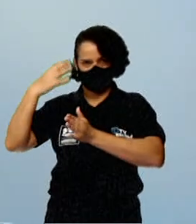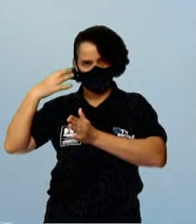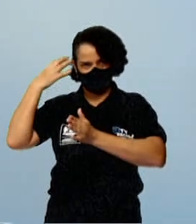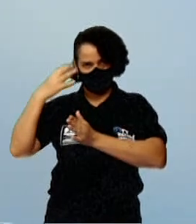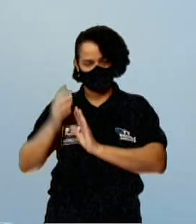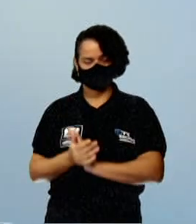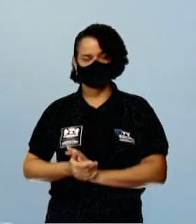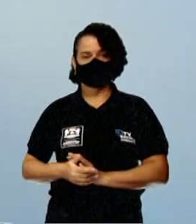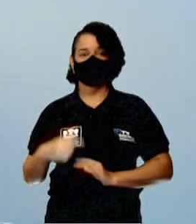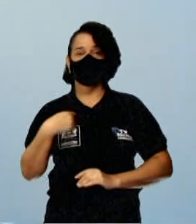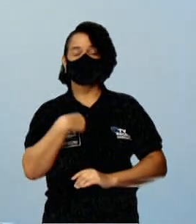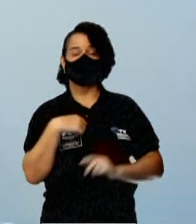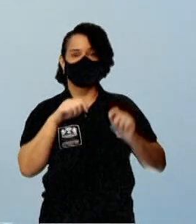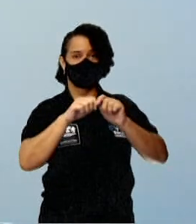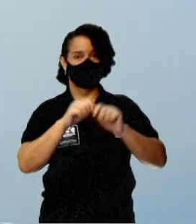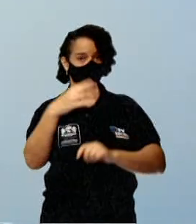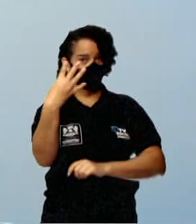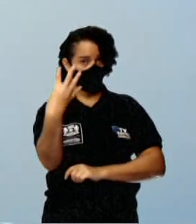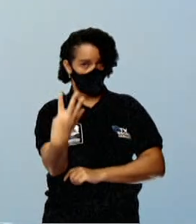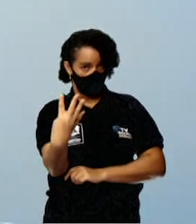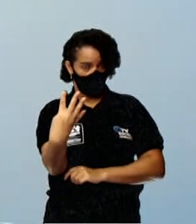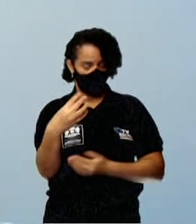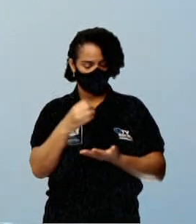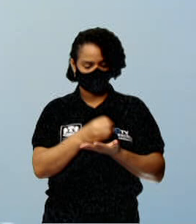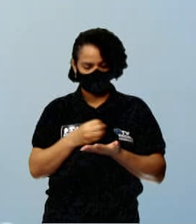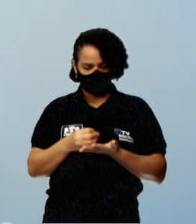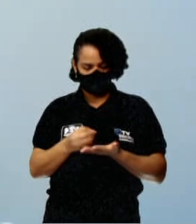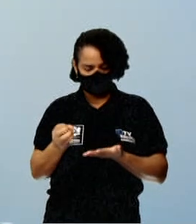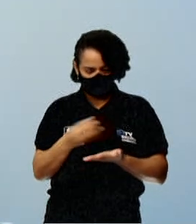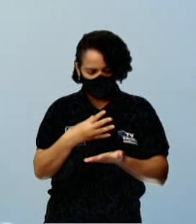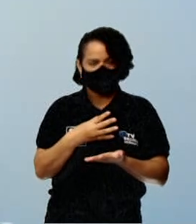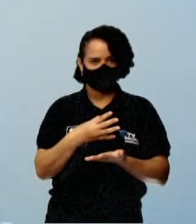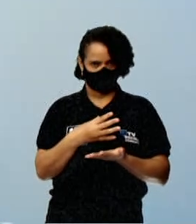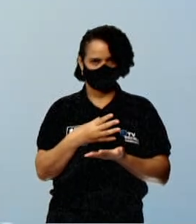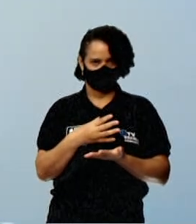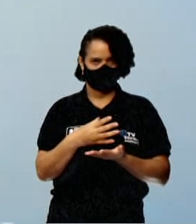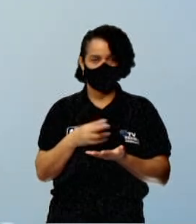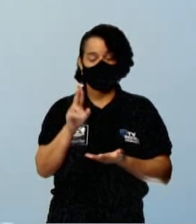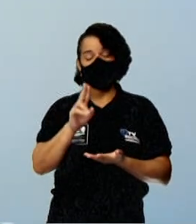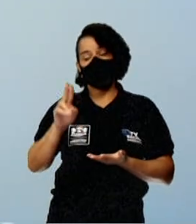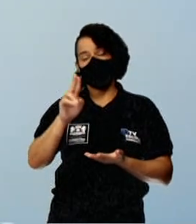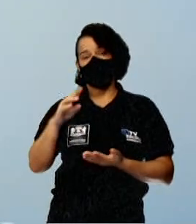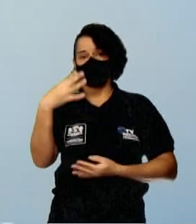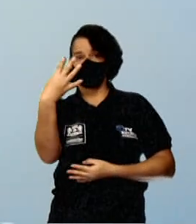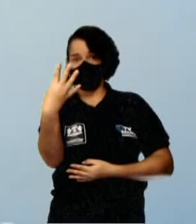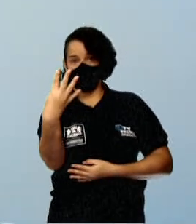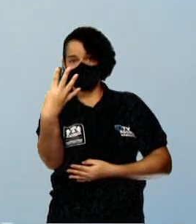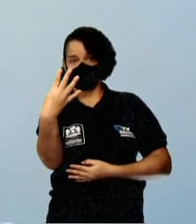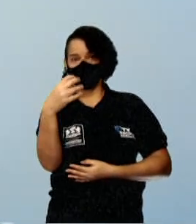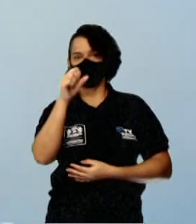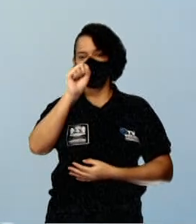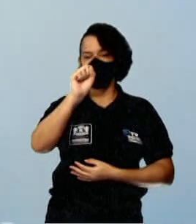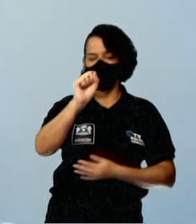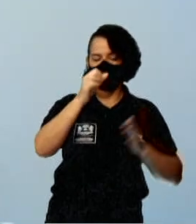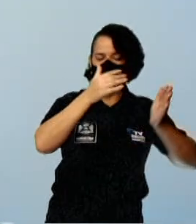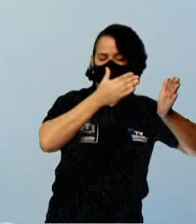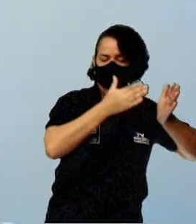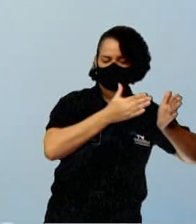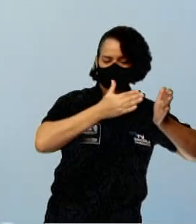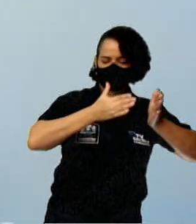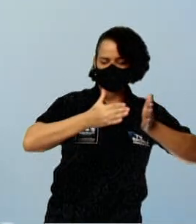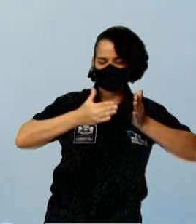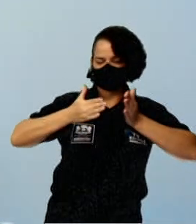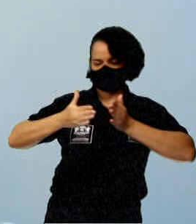4 dados. Utilizei esses 4 dados para fazer 8 passos, ou seja,